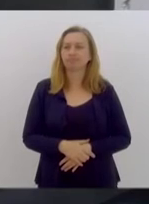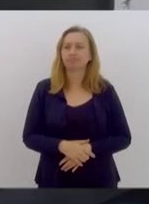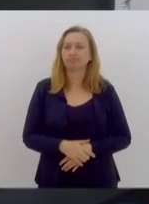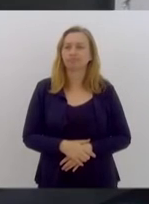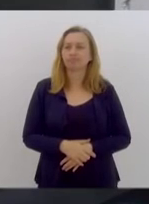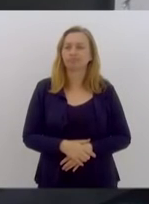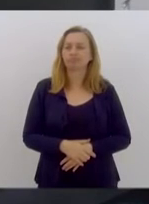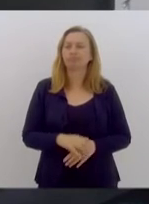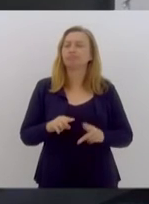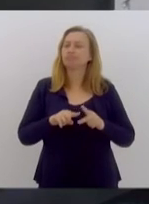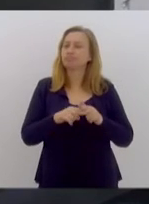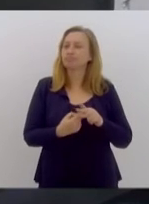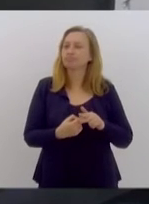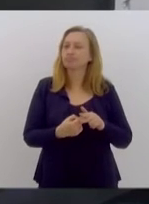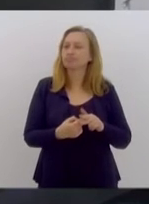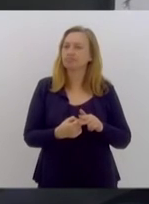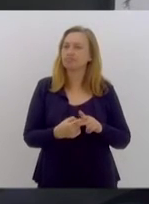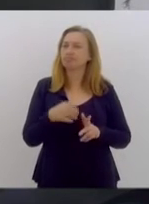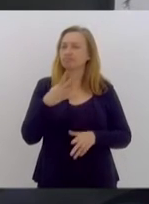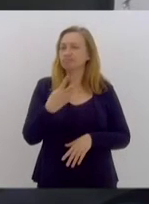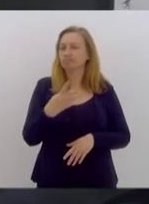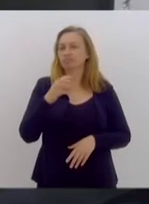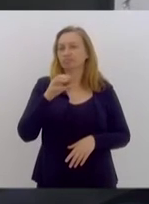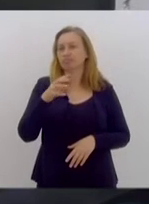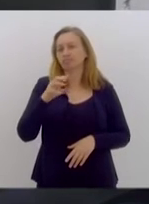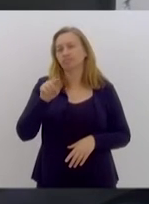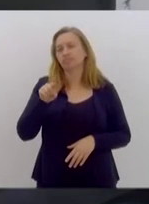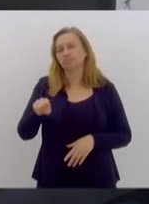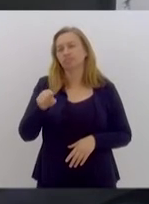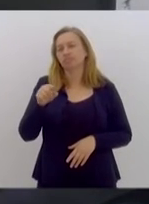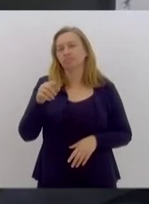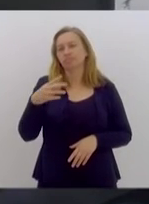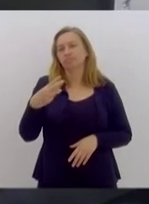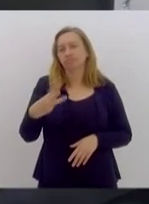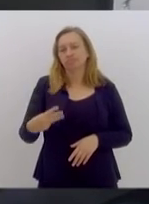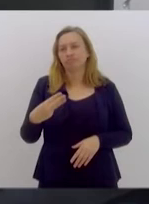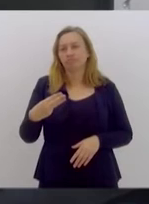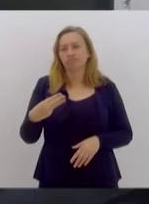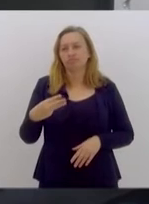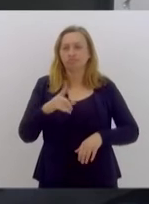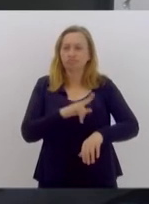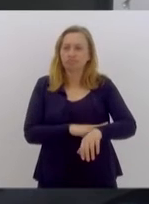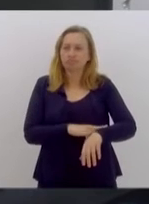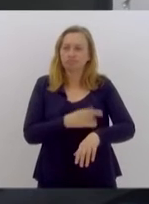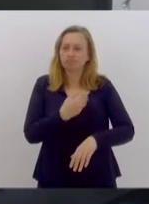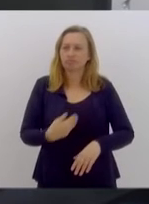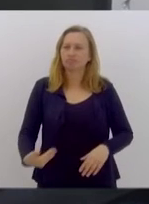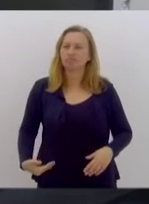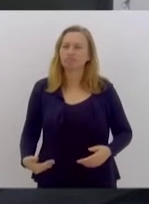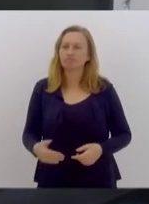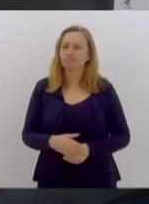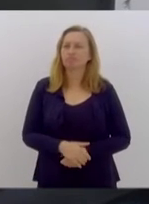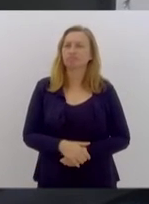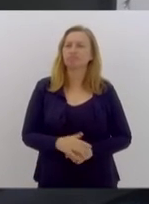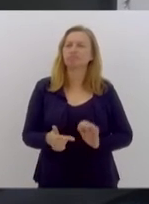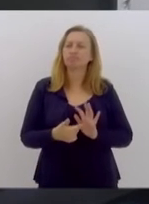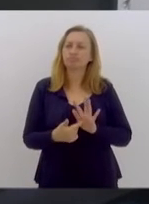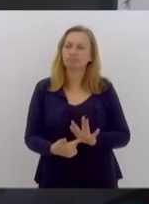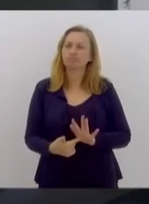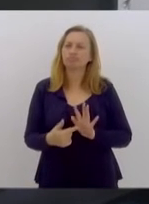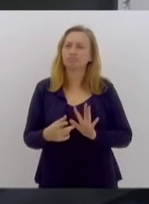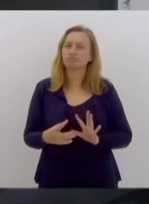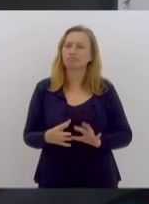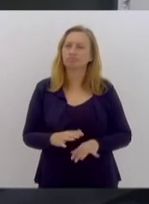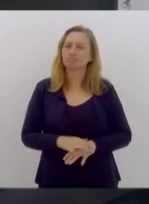alteração não tinha falado 4.3 de higiene plantações que gostasse com tudo Não é